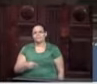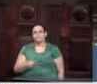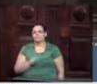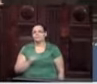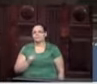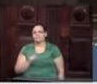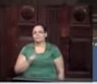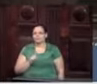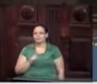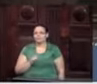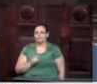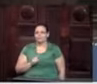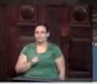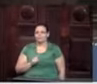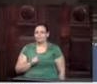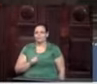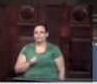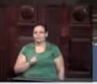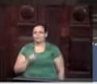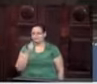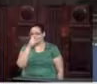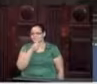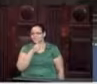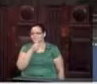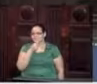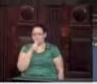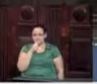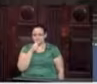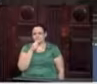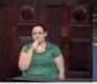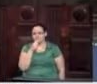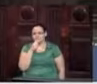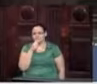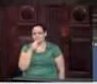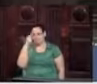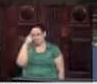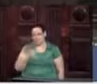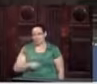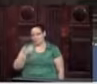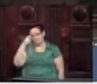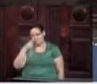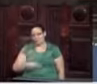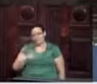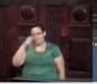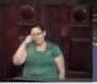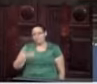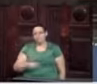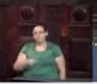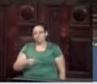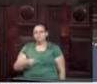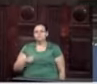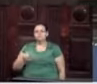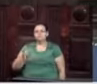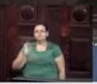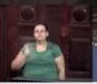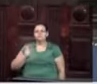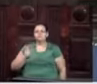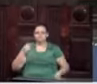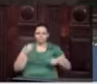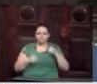não são submetidos a tal sacrifício. Os mandantes, os formuladores da